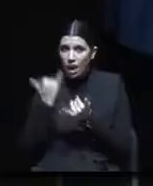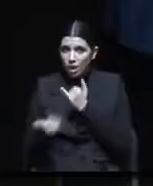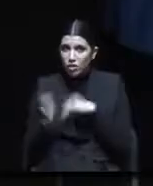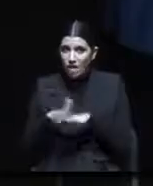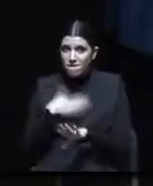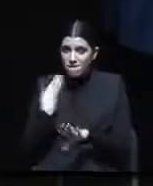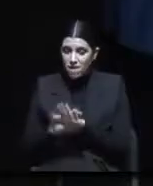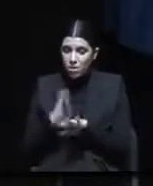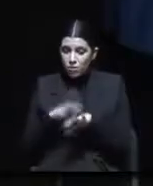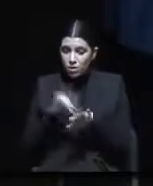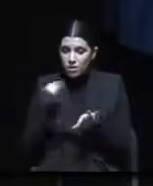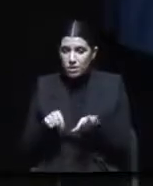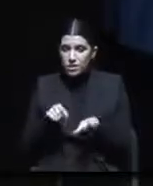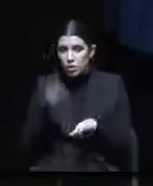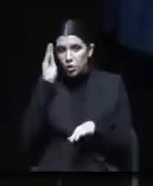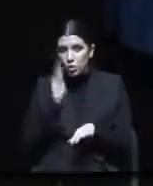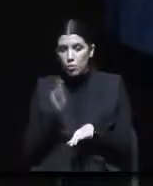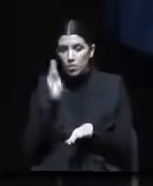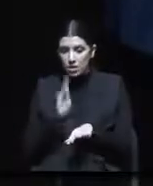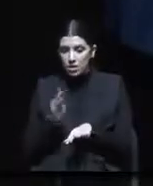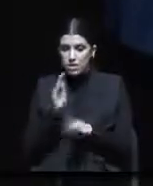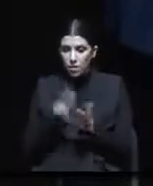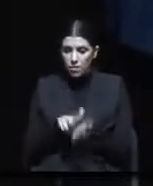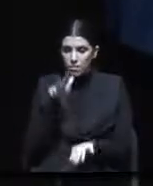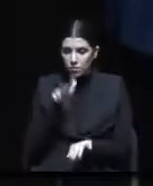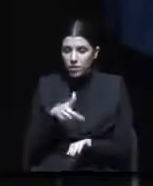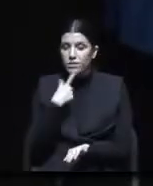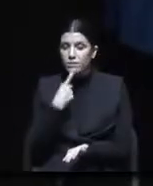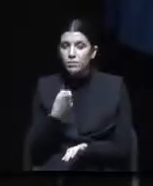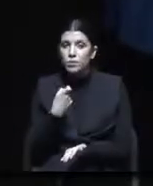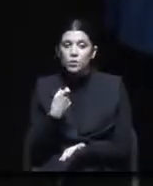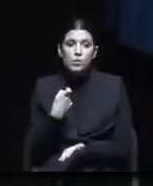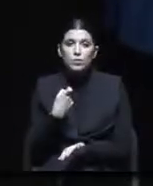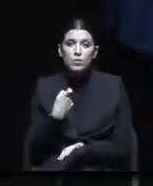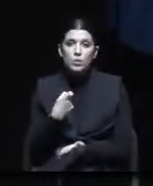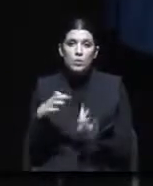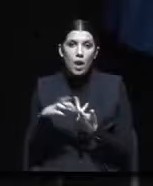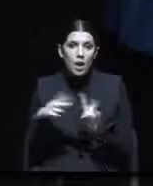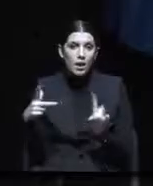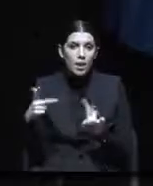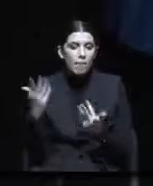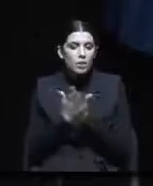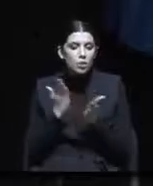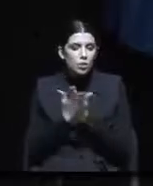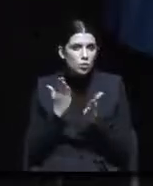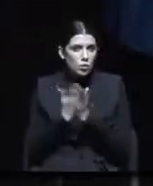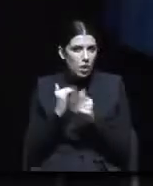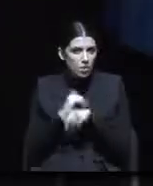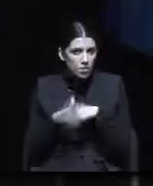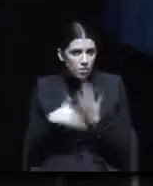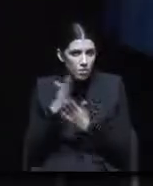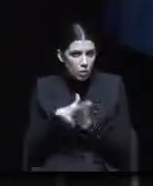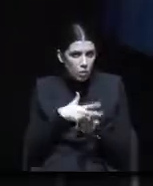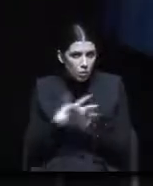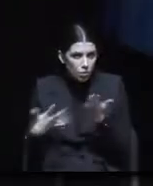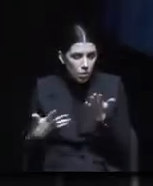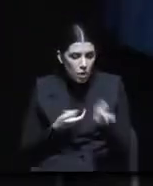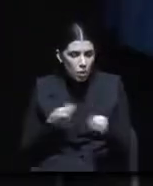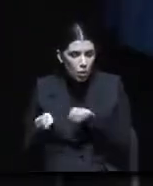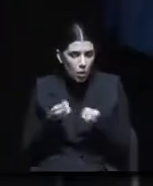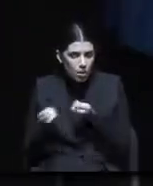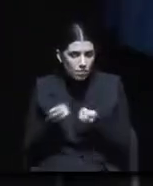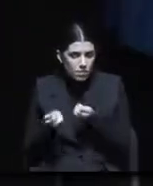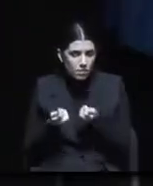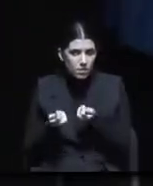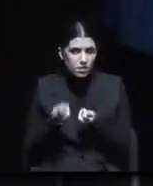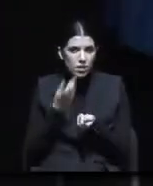Nesse sentido, e com base na recomendação aprovada, perguntamos: a Câmara está a estudar a implementação de um plano de regularização do